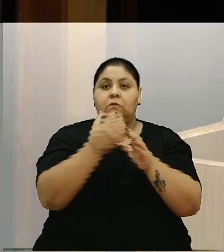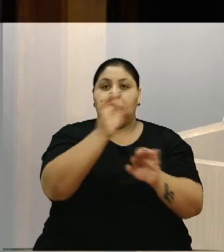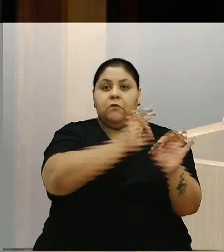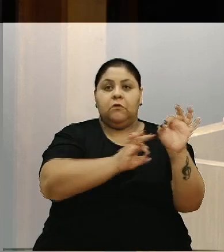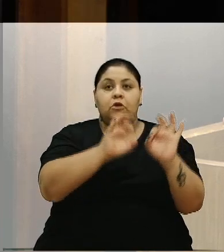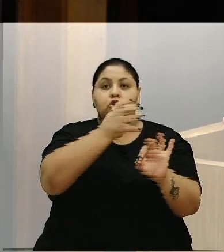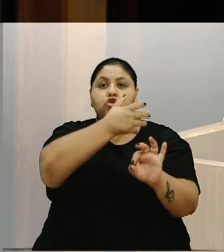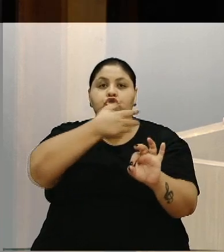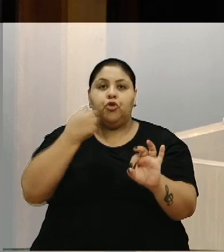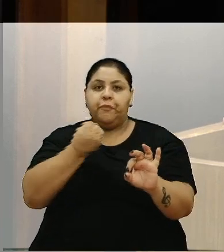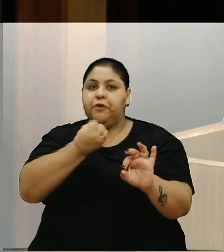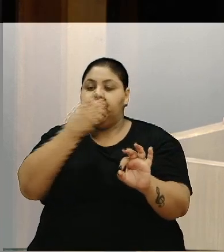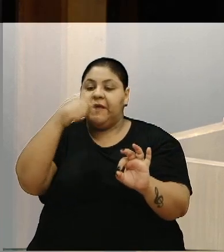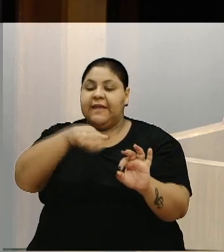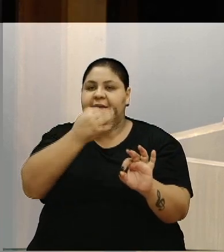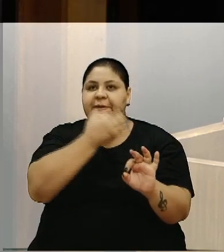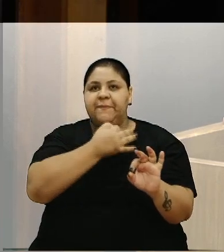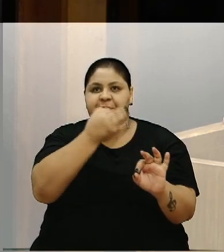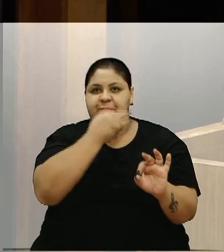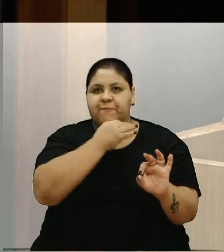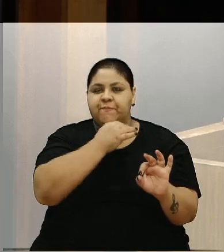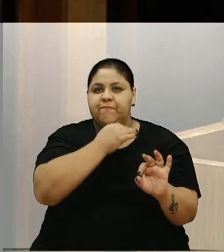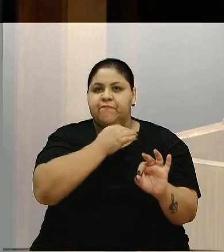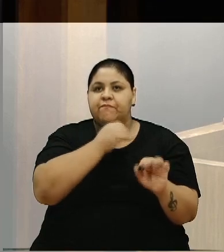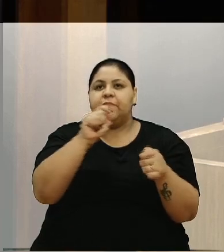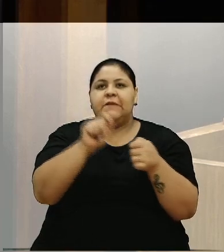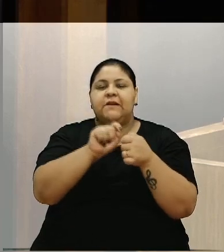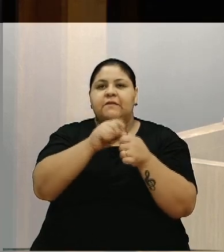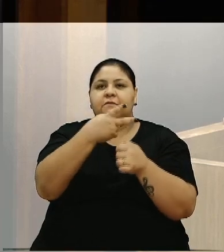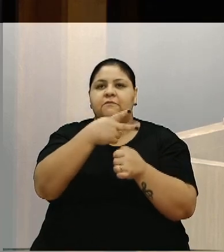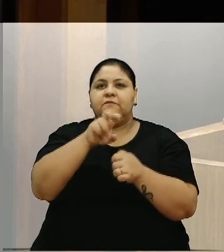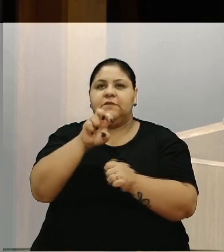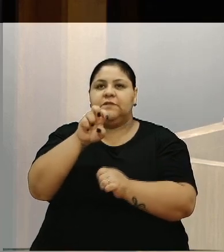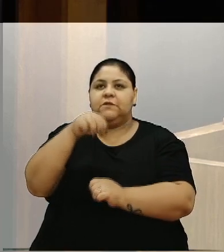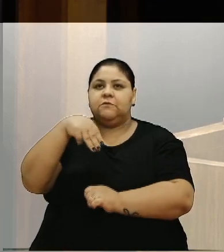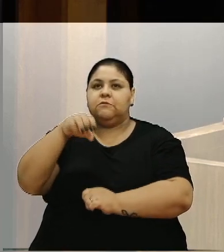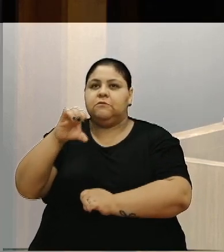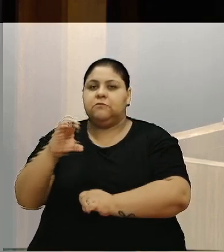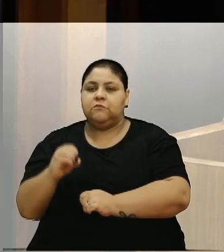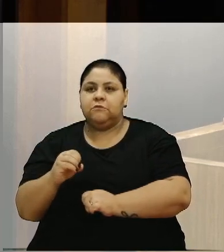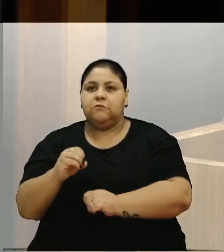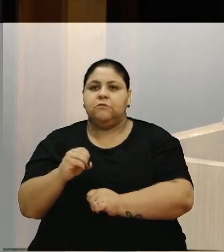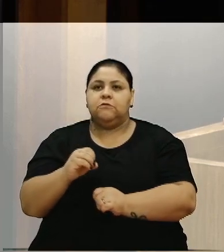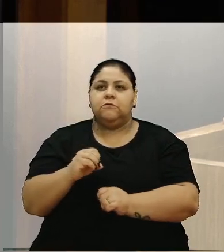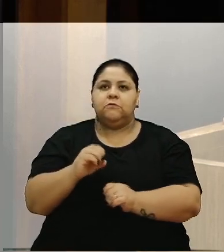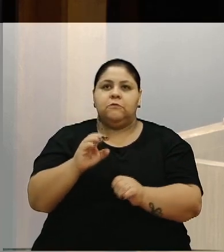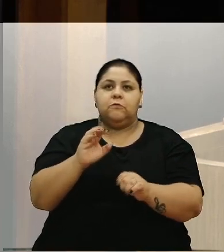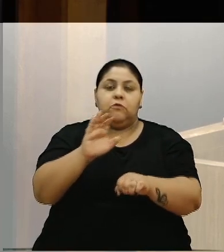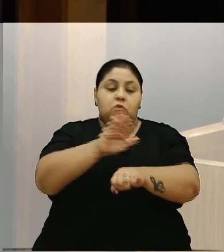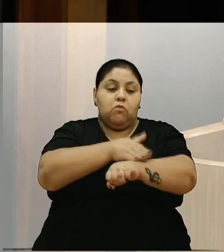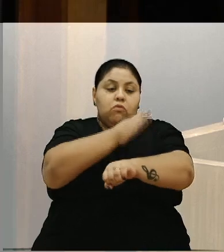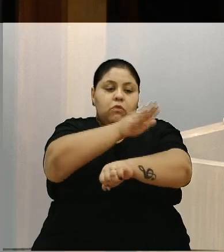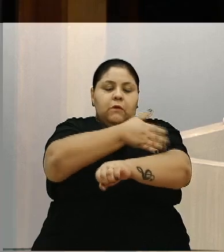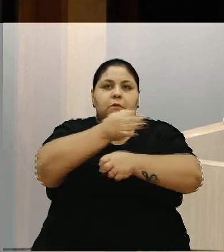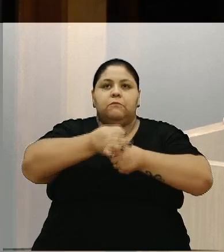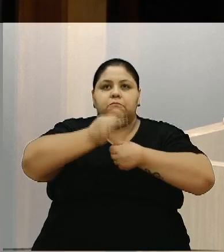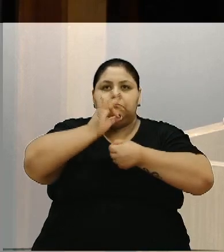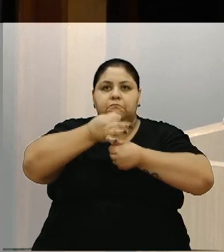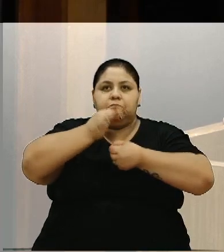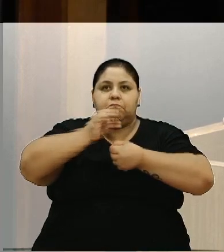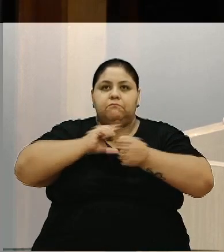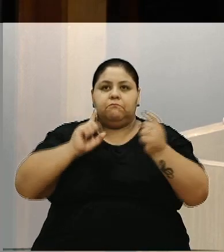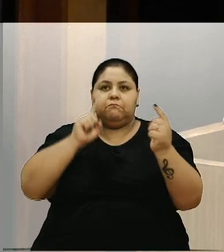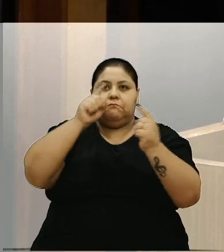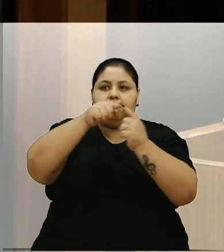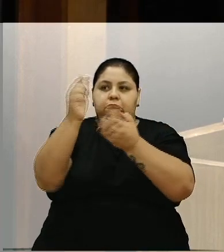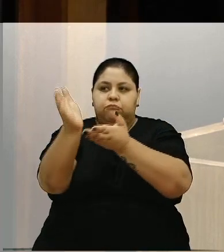Bem em Caxias, que foi um evento realizado no dia 25 de maio, no Parque de Eventos A Festa da Uva, que teve como objetivo arrecadar